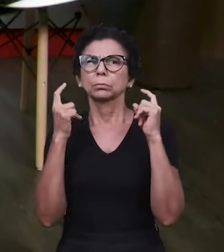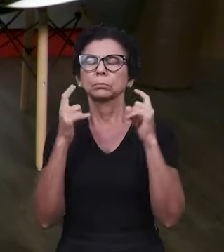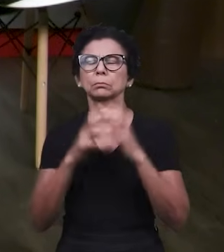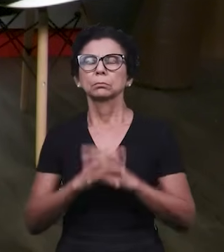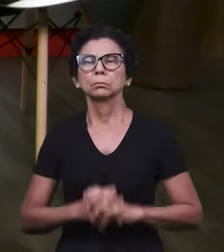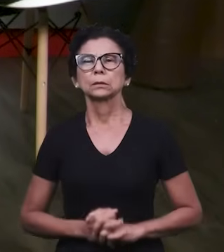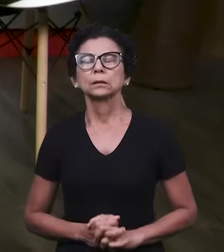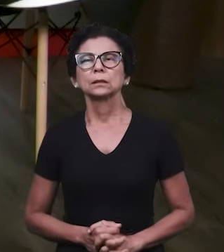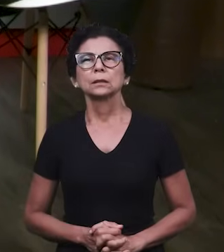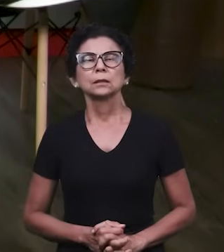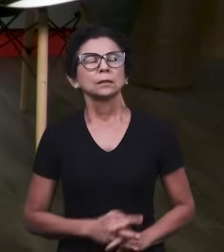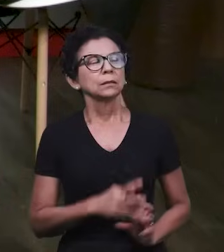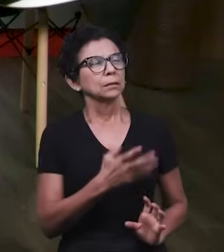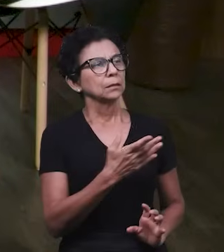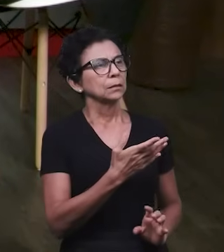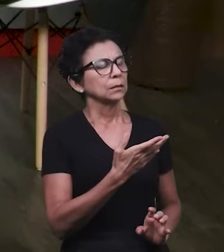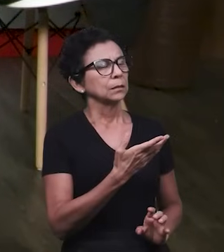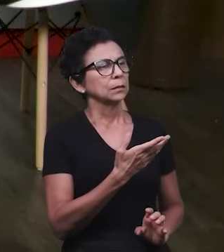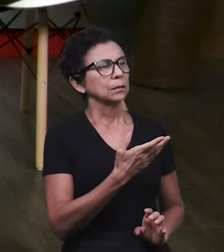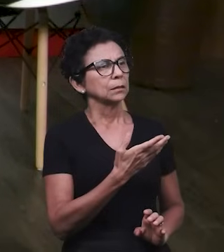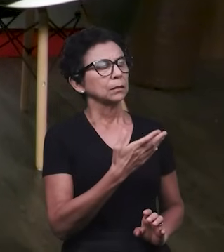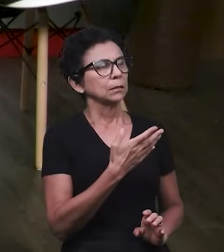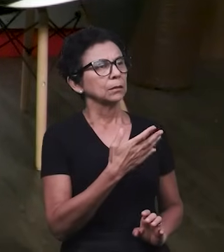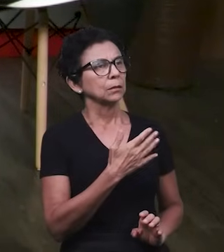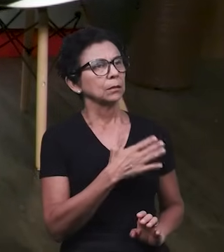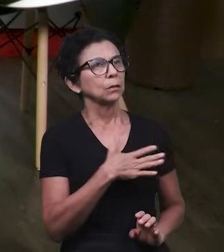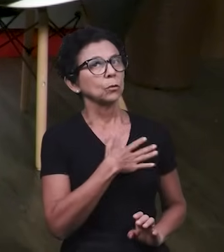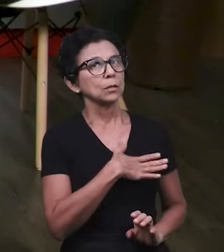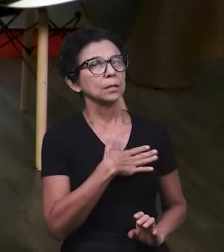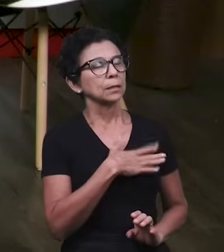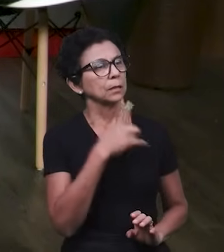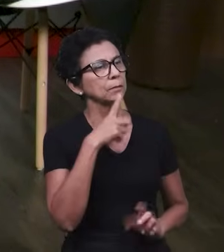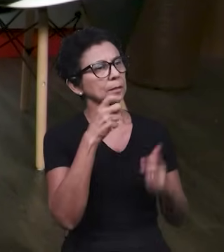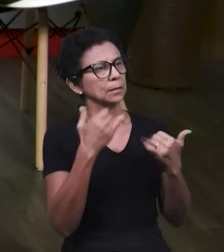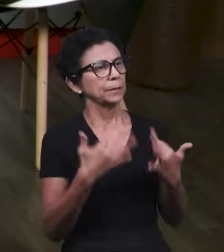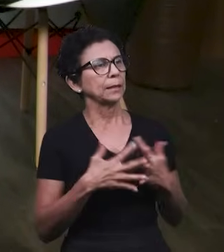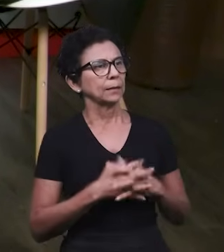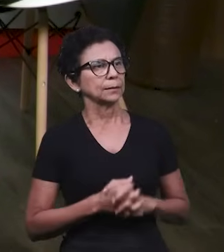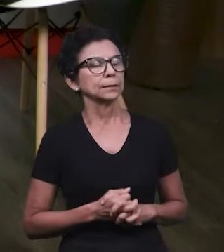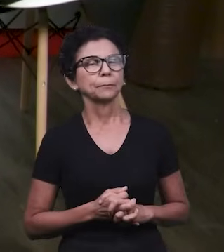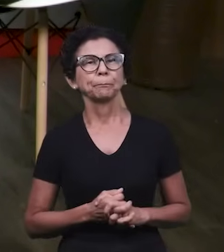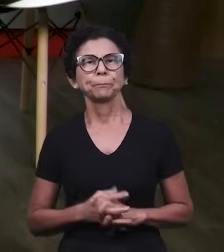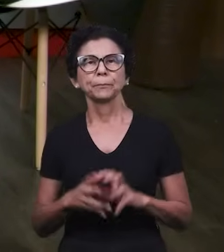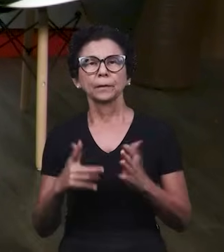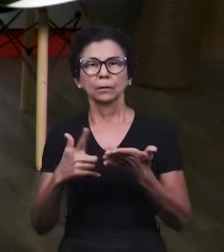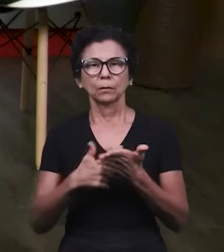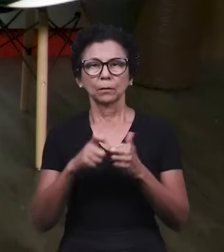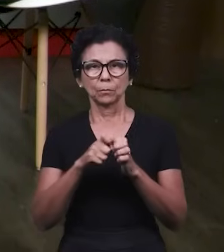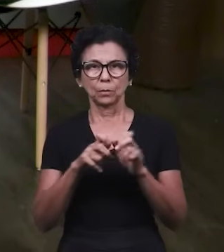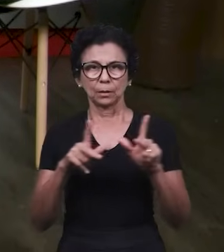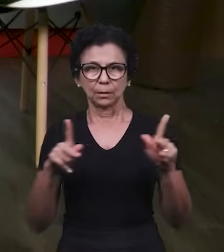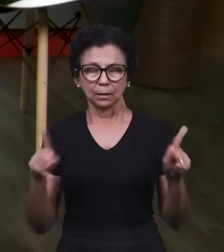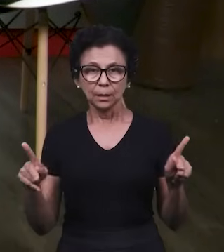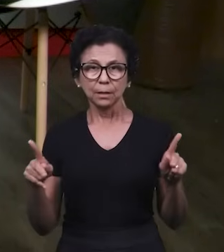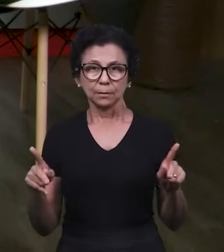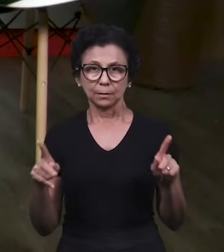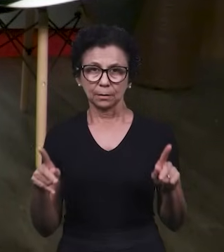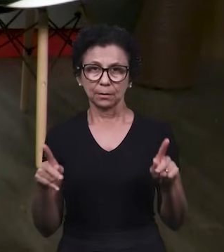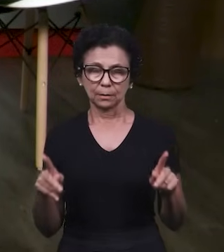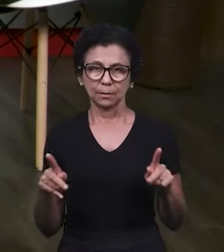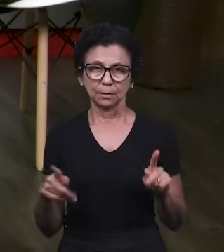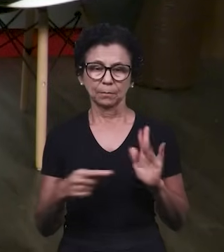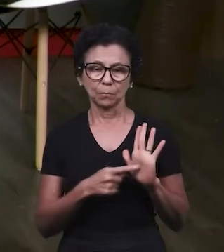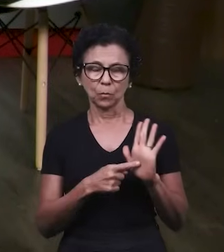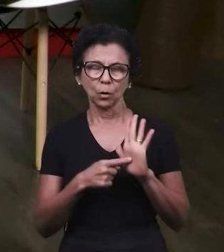estivesse evidenciando isso, aclarando. Né? O livro de Apocalipse fala, inclusive esse tem sido objeto